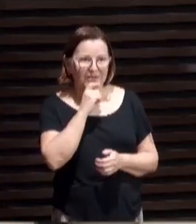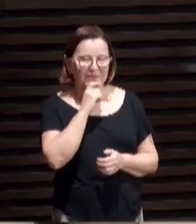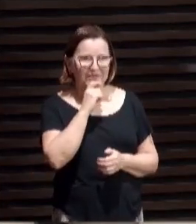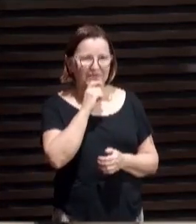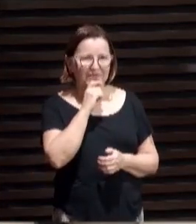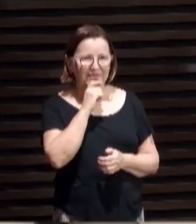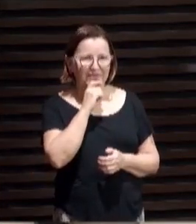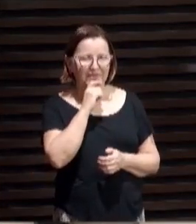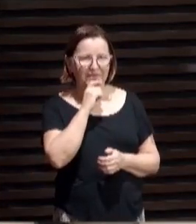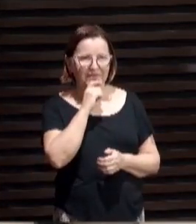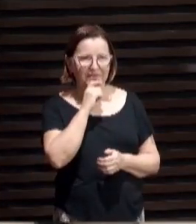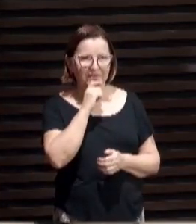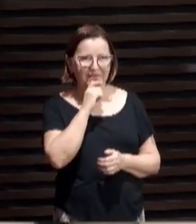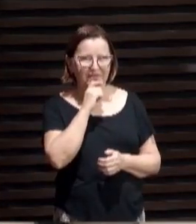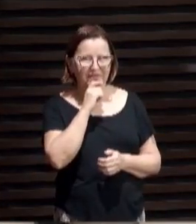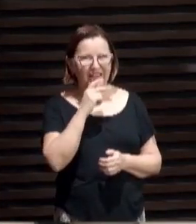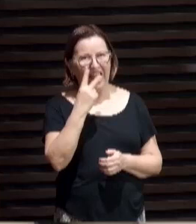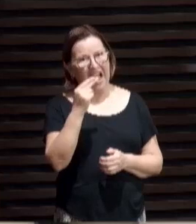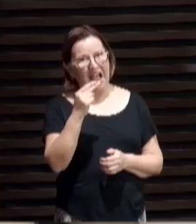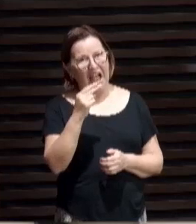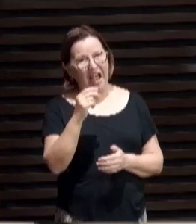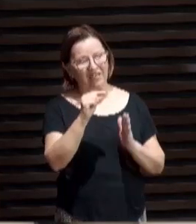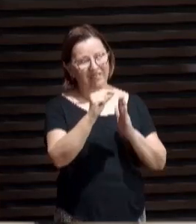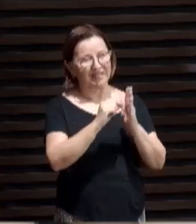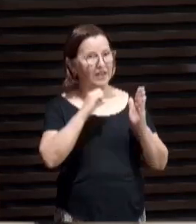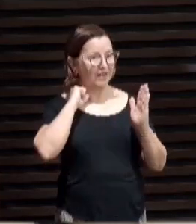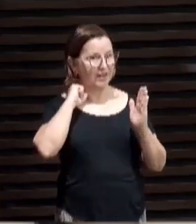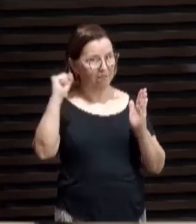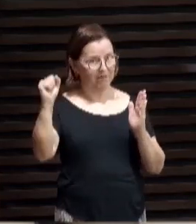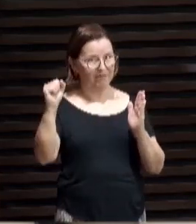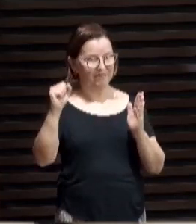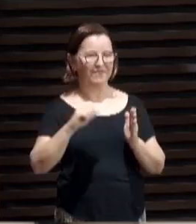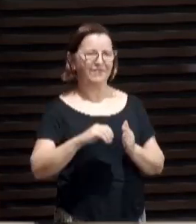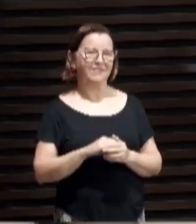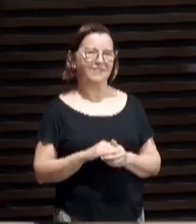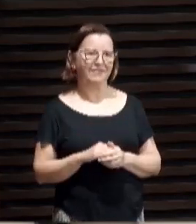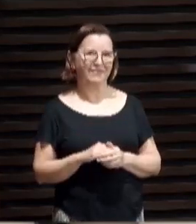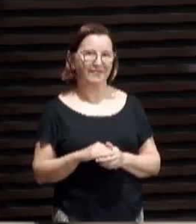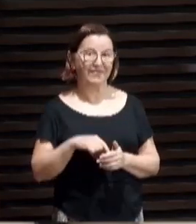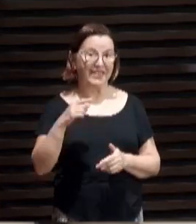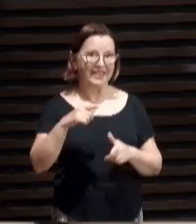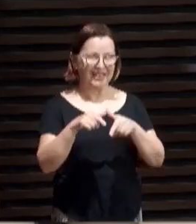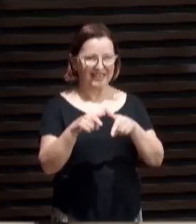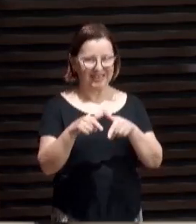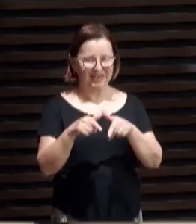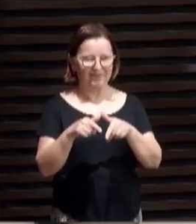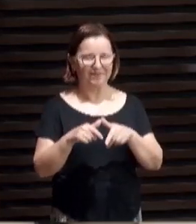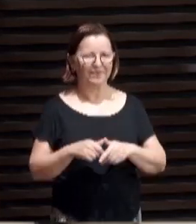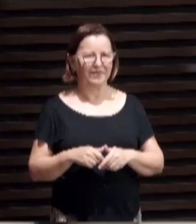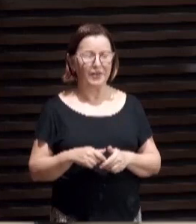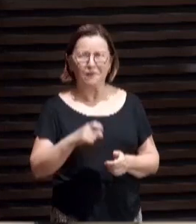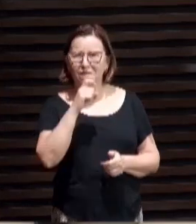é mais ou menos abril, nosso aqui, Nisan, lá em Israel, lá é